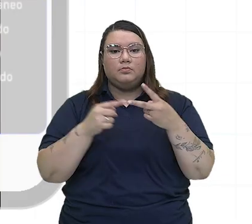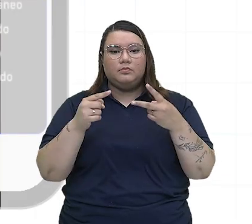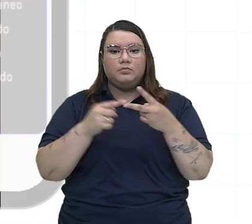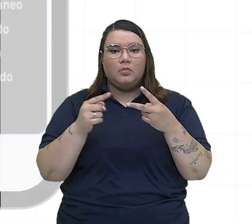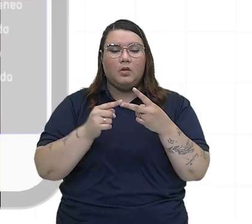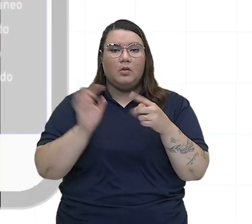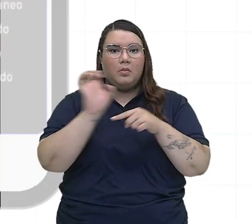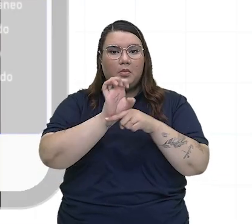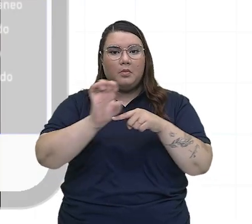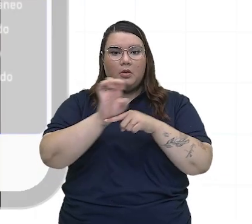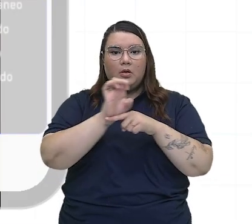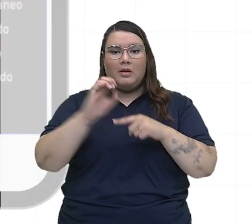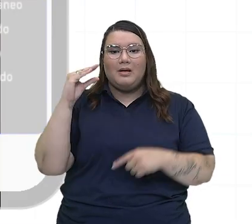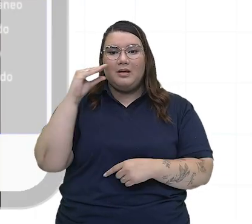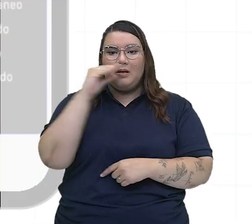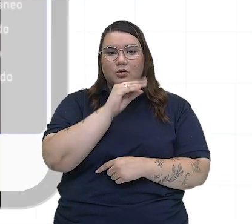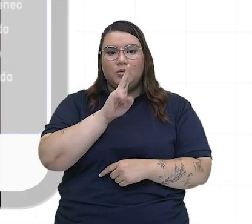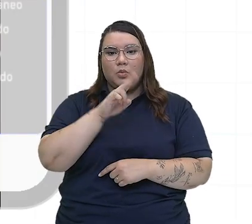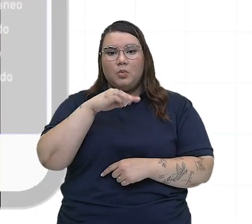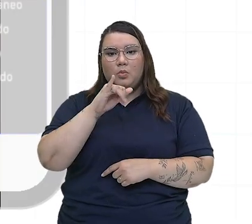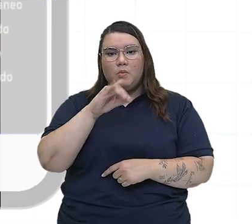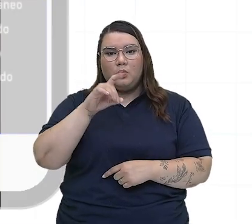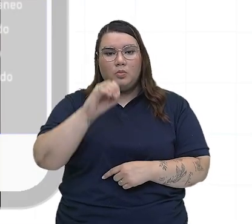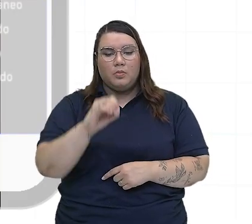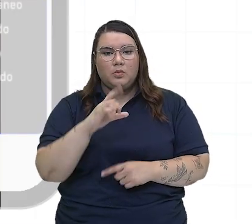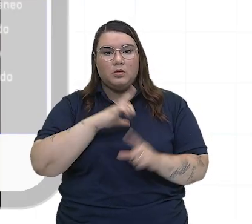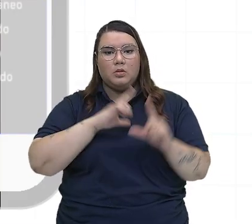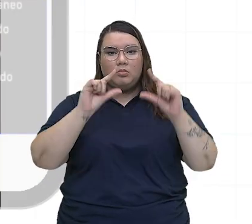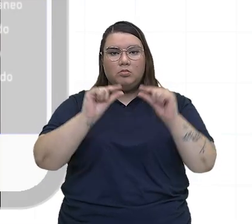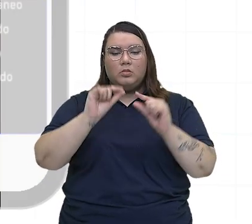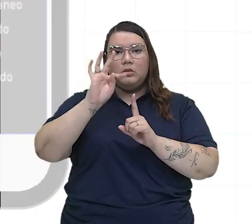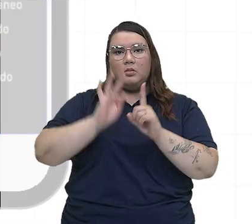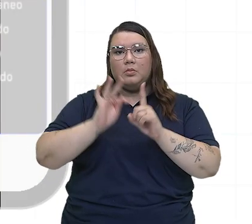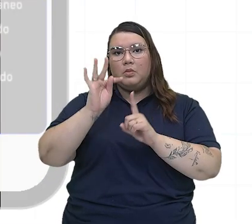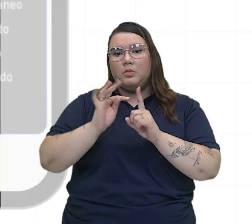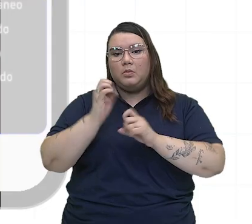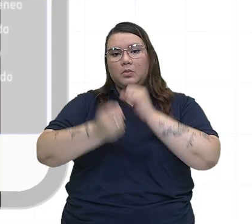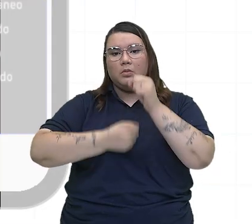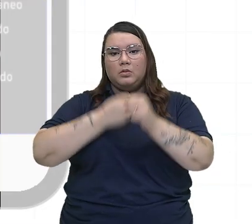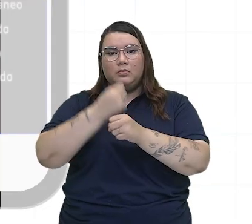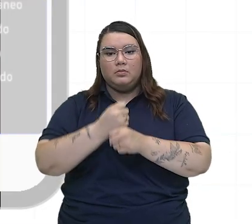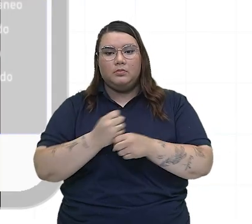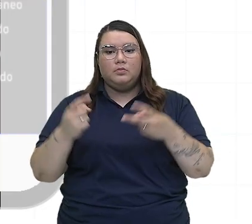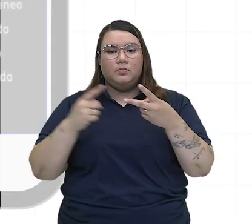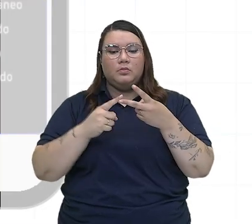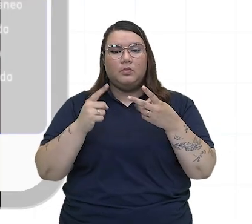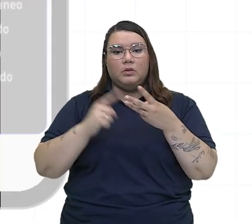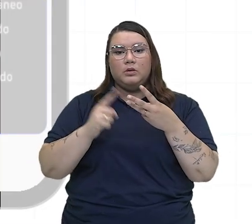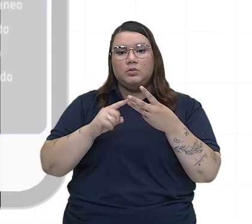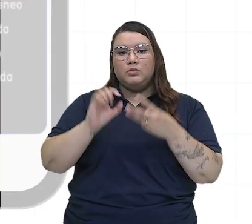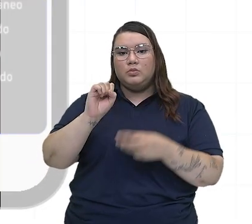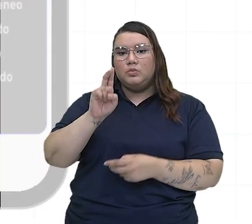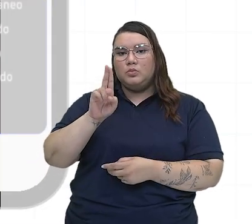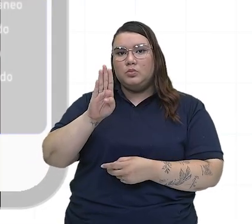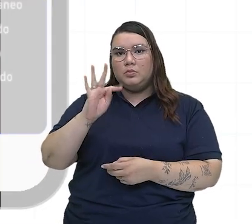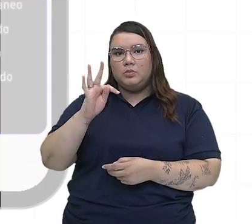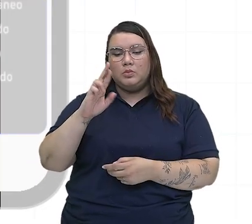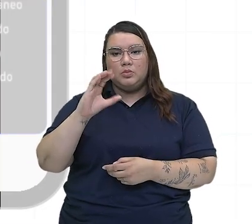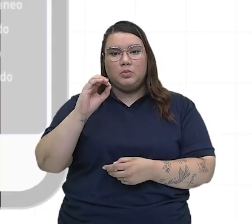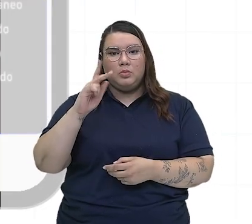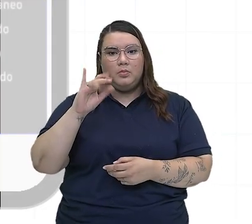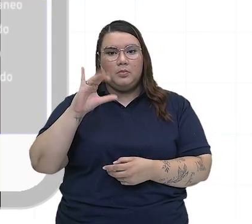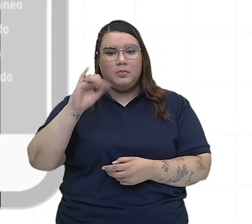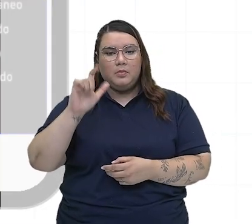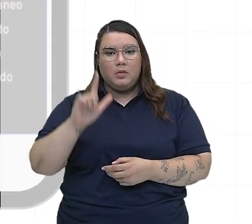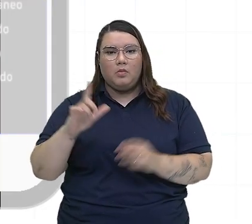Agora, o clima equatorial, que ele é quente e úmido, com pequena amplitude térmica anual. O clima subtropical, que ele vai ser